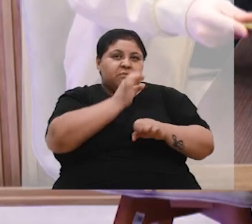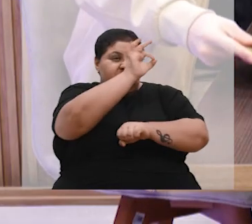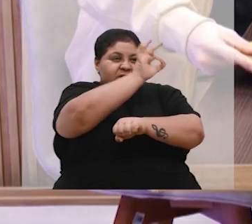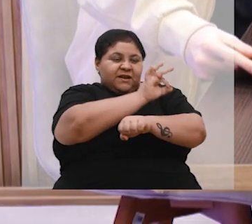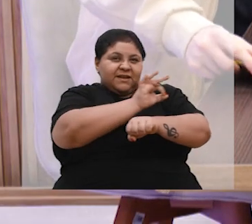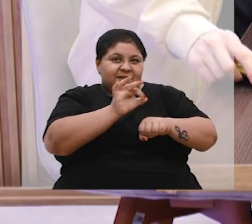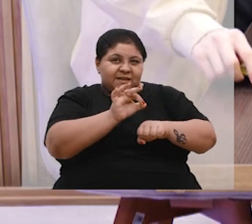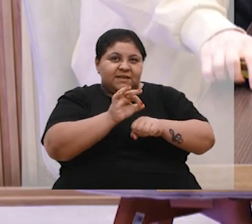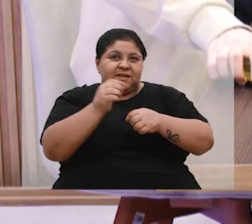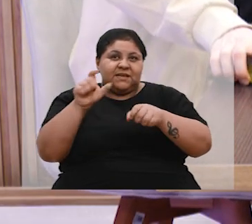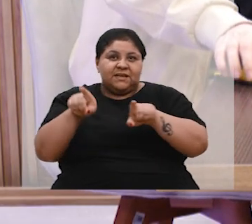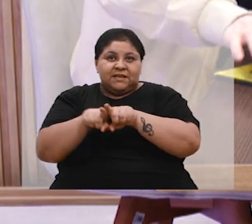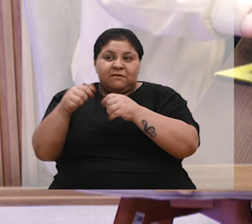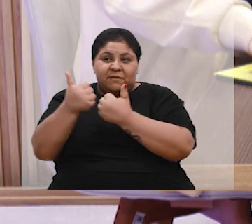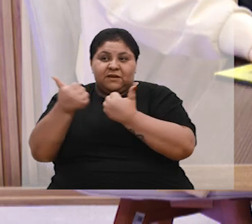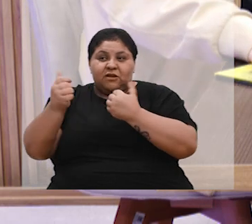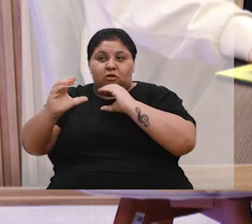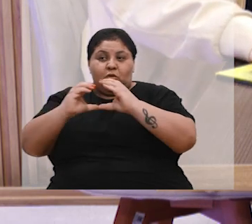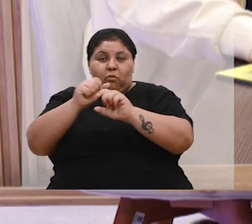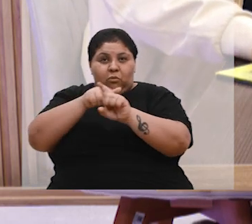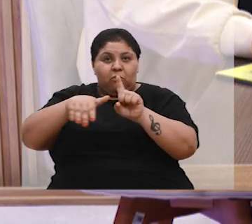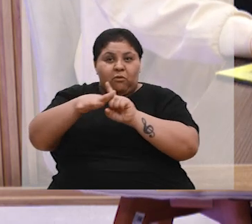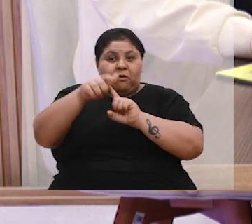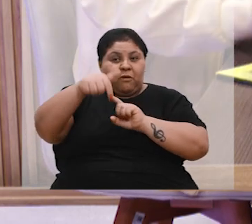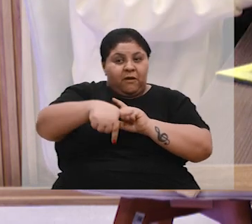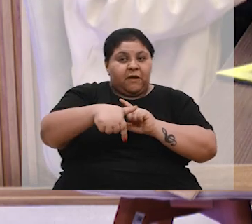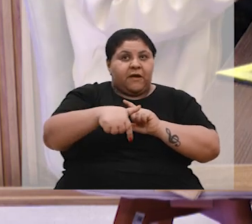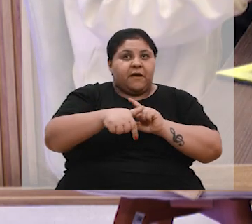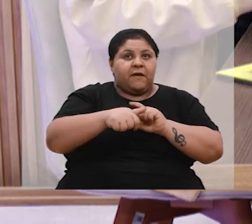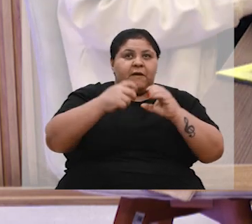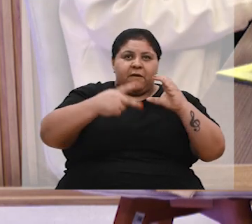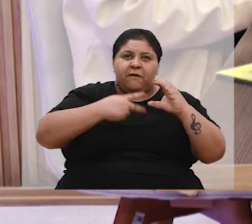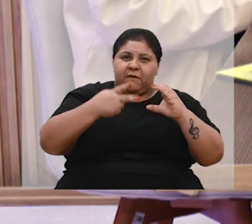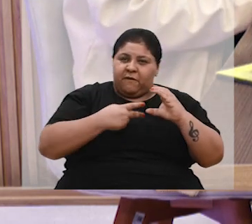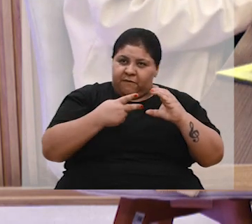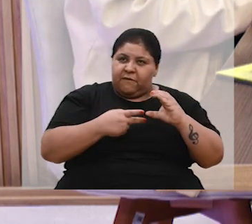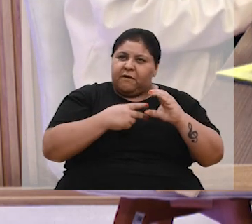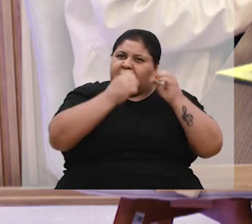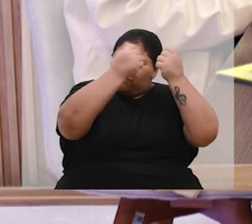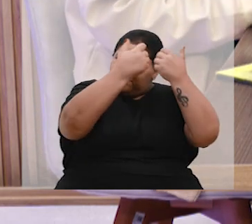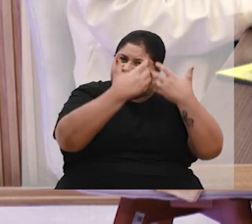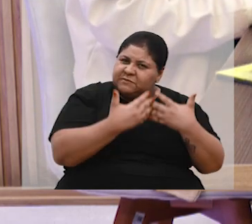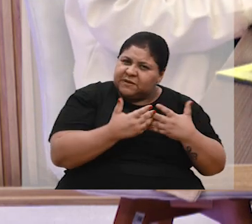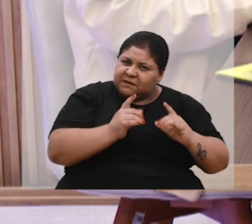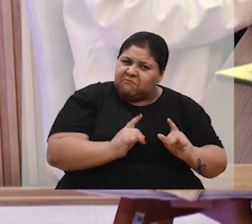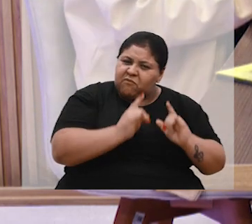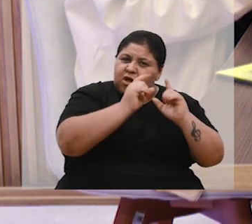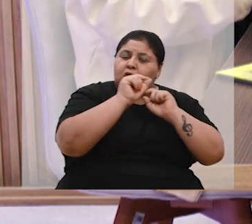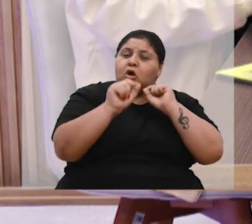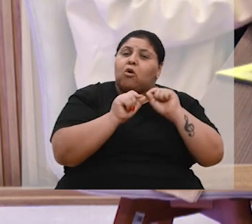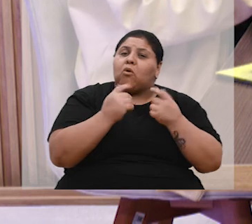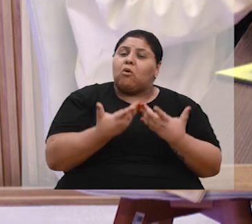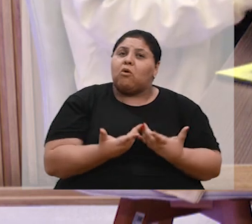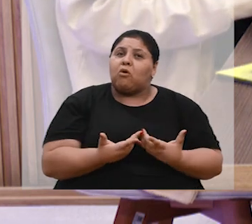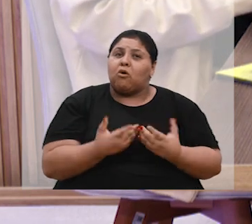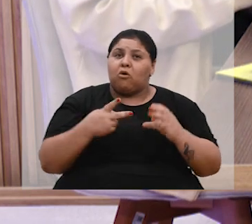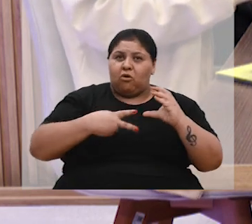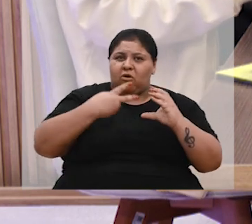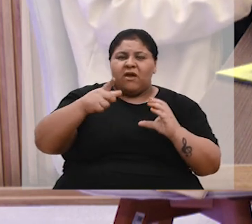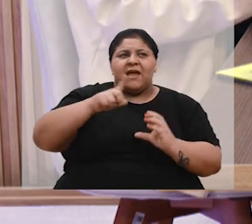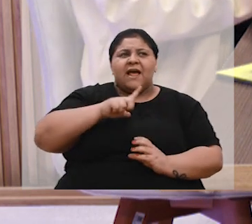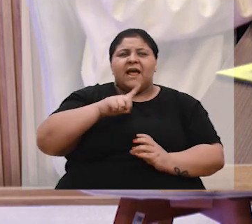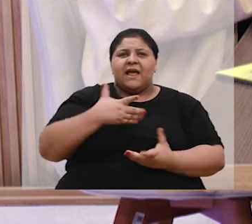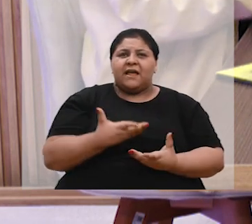construção da obra, e pela Assessoria de Comunicação Social aqui do Parlamento, e detalha um pouco desse prédio. Conta para nós um pouquinho, a Câmara